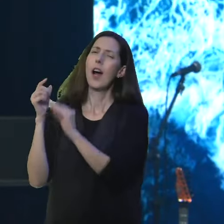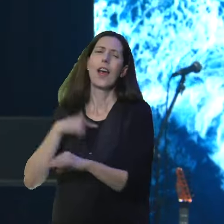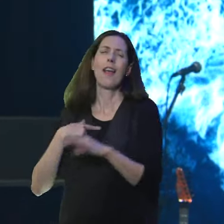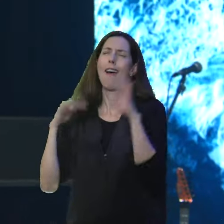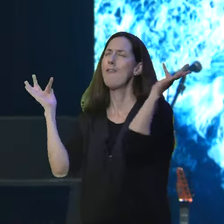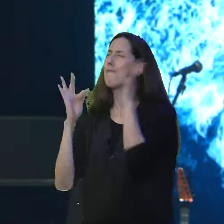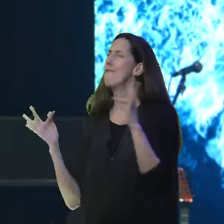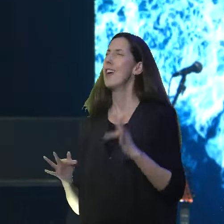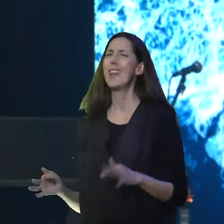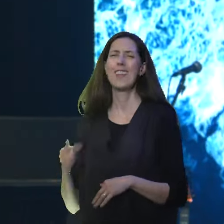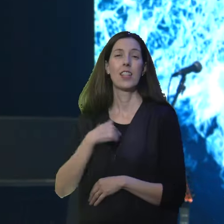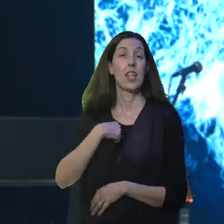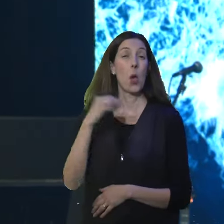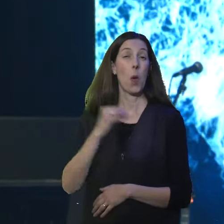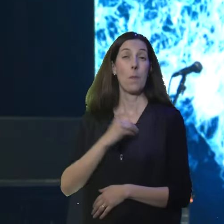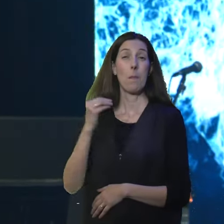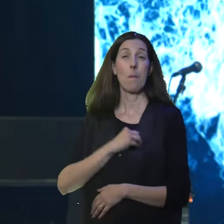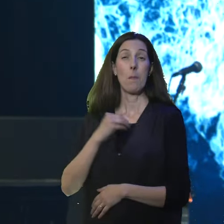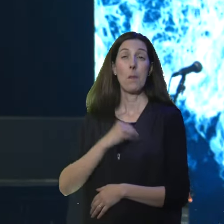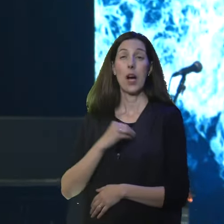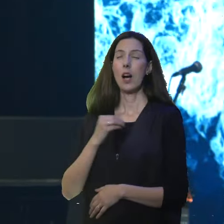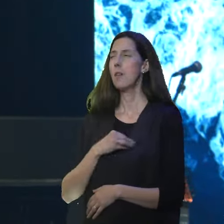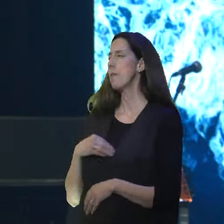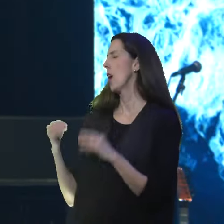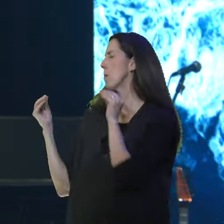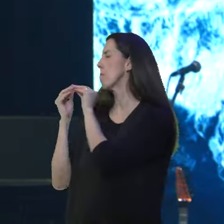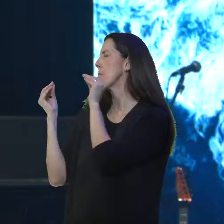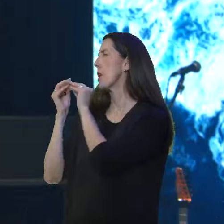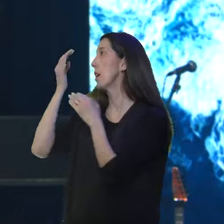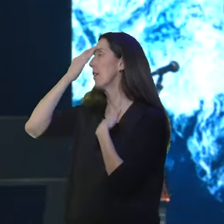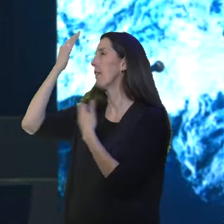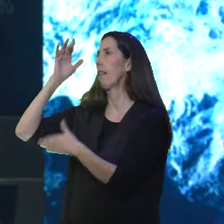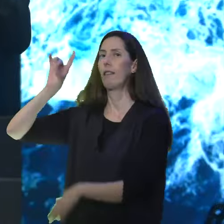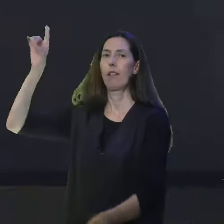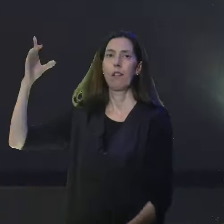da vida. Eu era tão pecador que eu estava beijando a menina e agradecendo a Deus. Olha só.